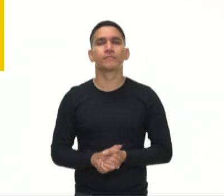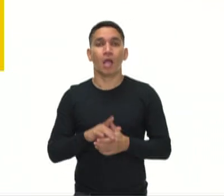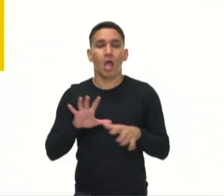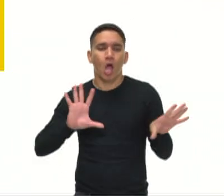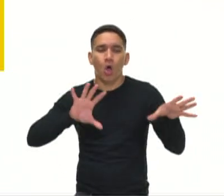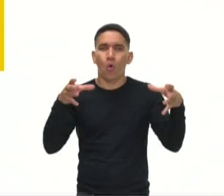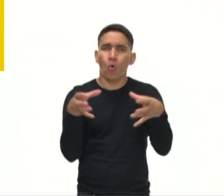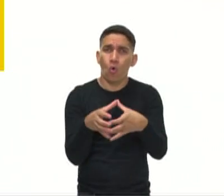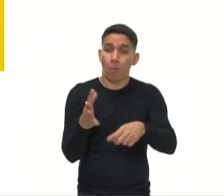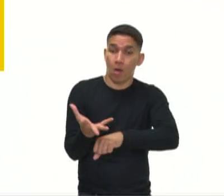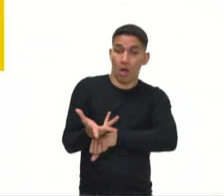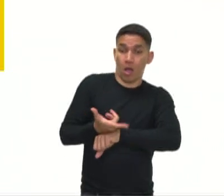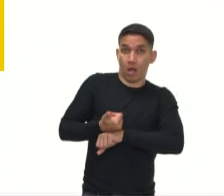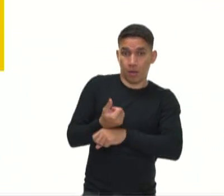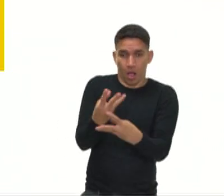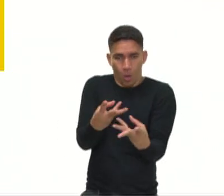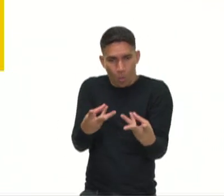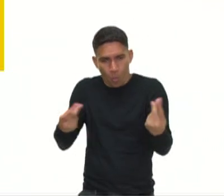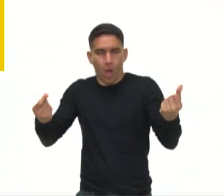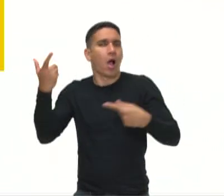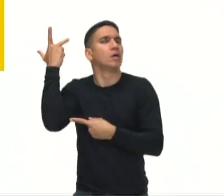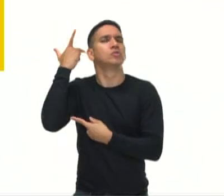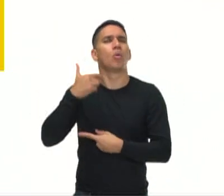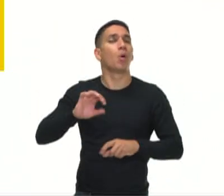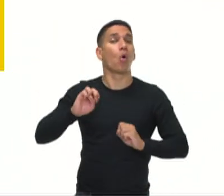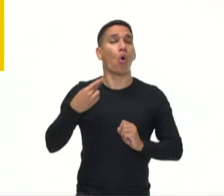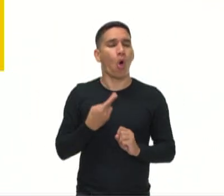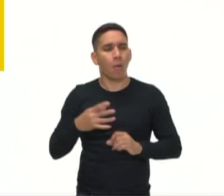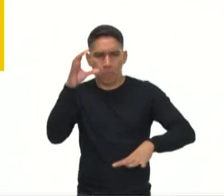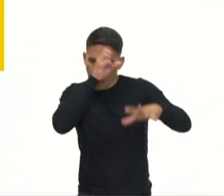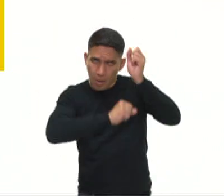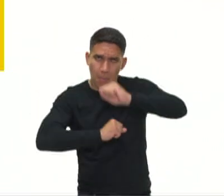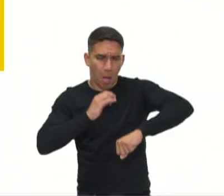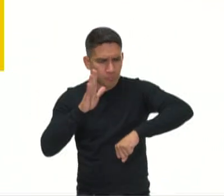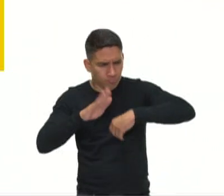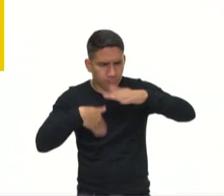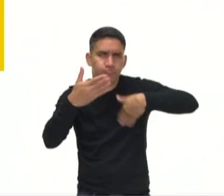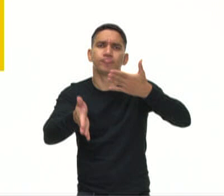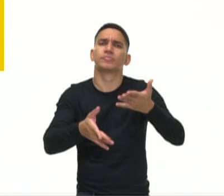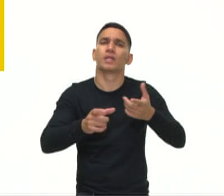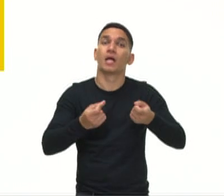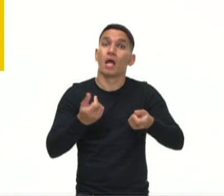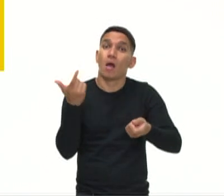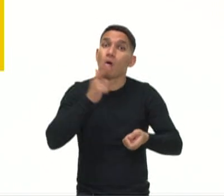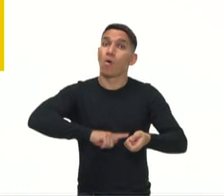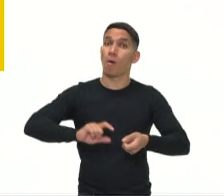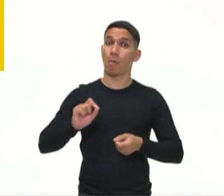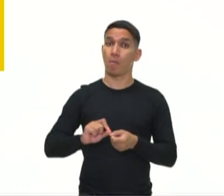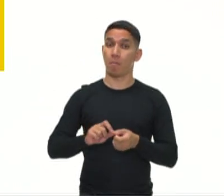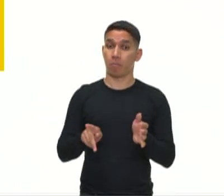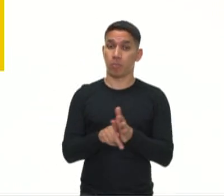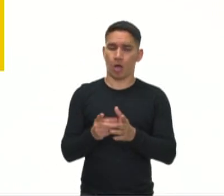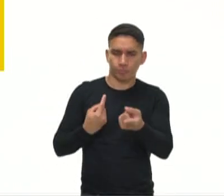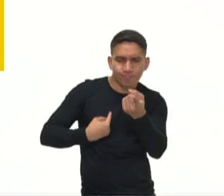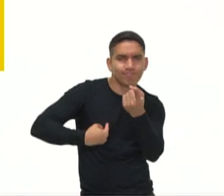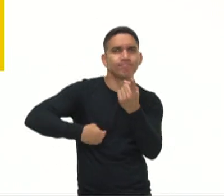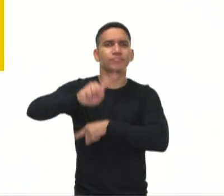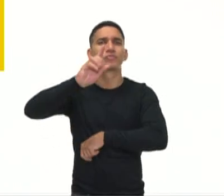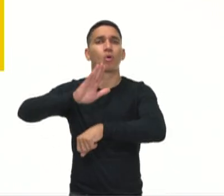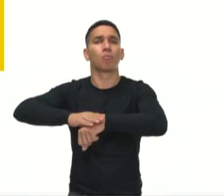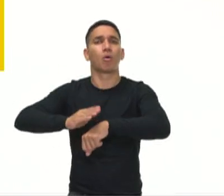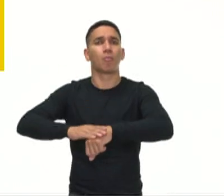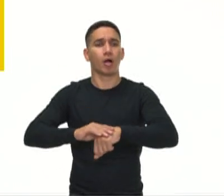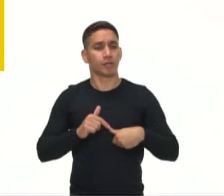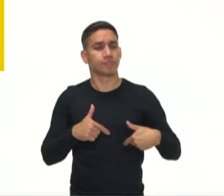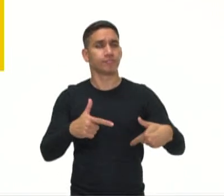de aptidões naturais ou adquiridas que condicionam o êxito em determinada